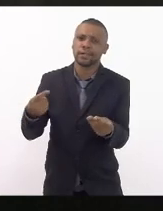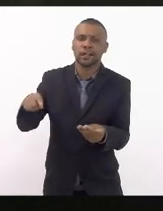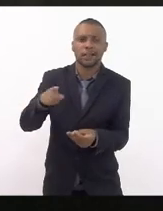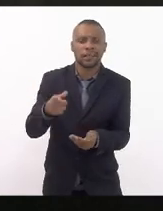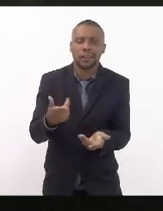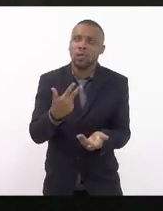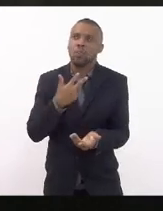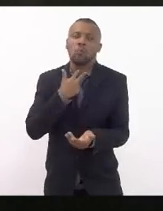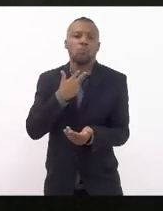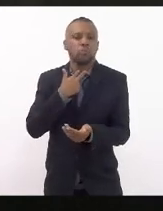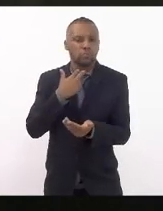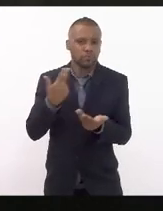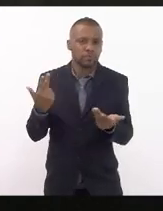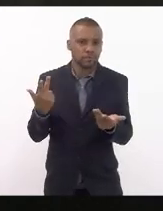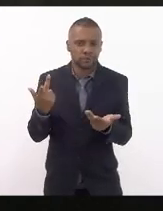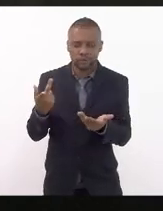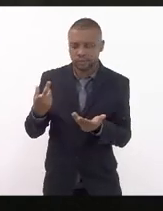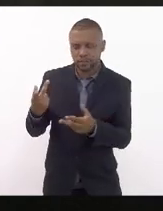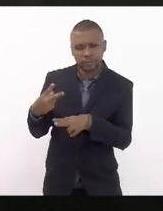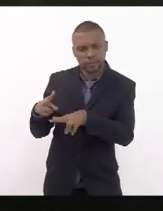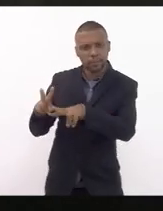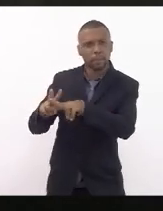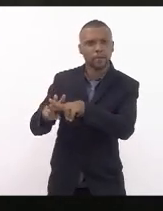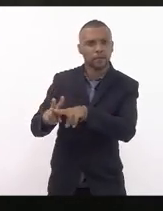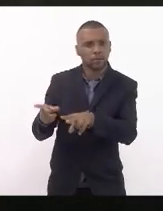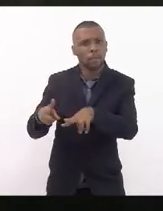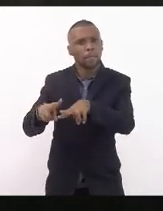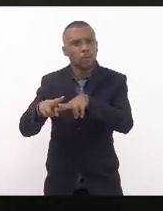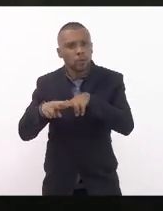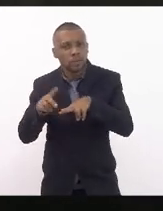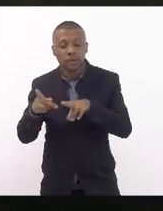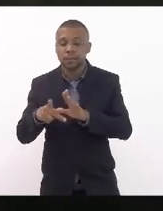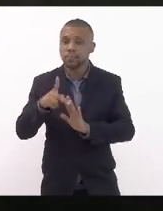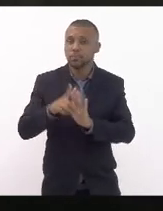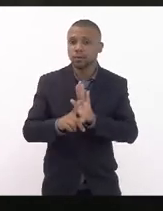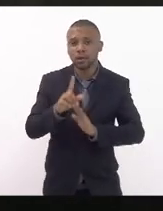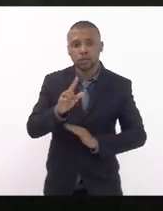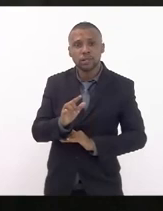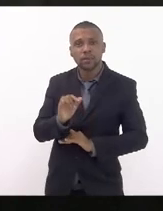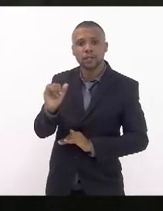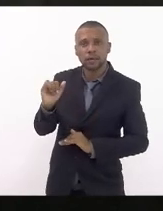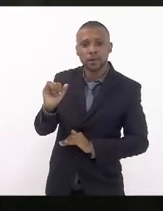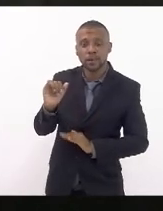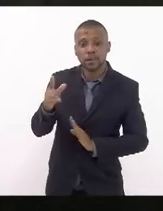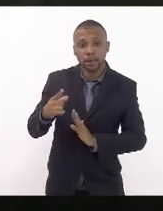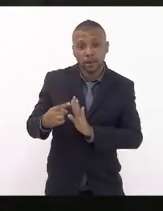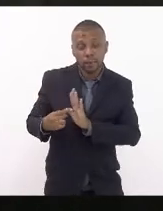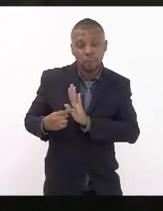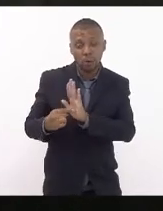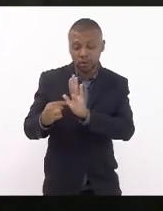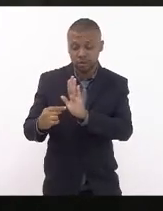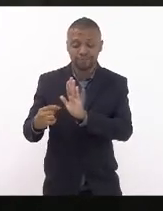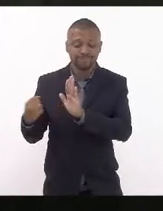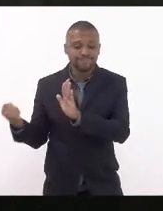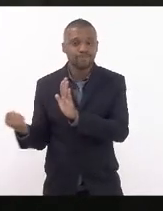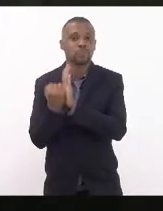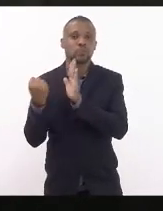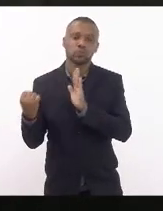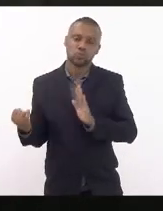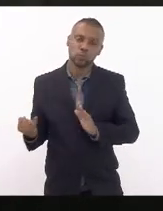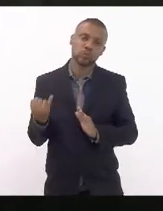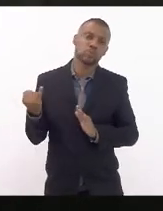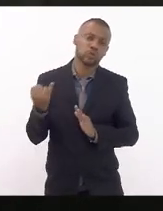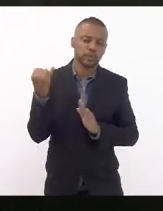ali. E é por isso que esse projeto de lei, ele toma um significado muito